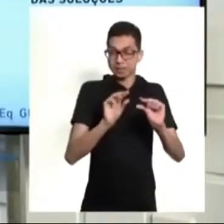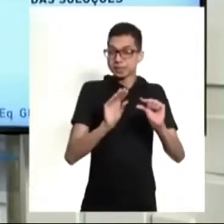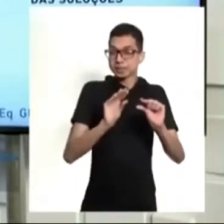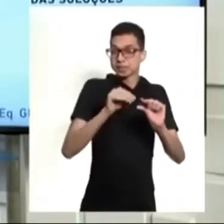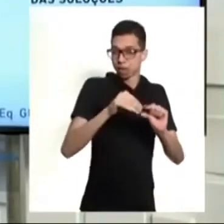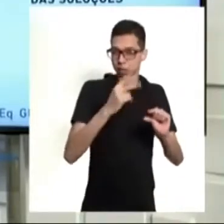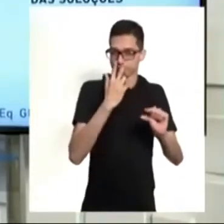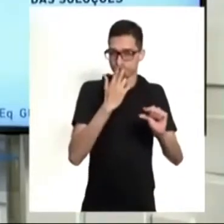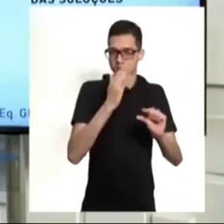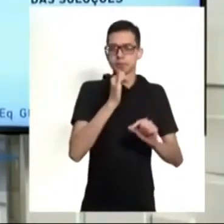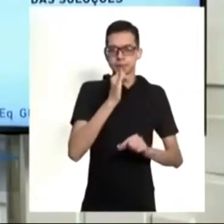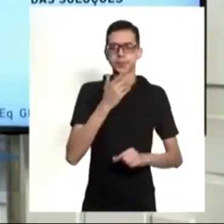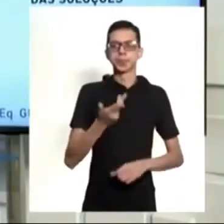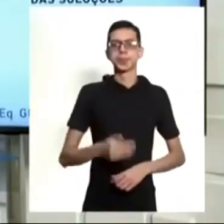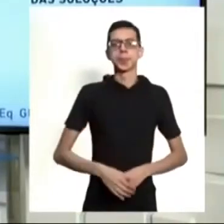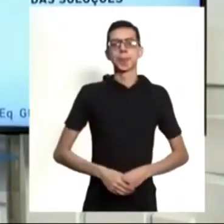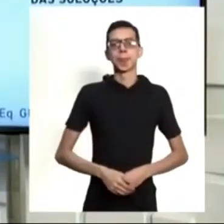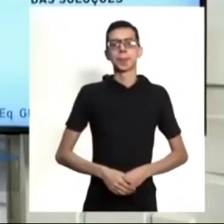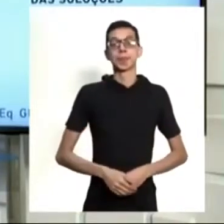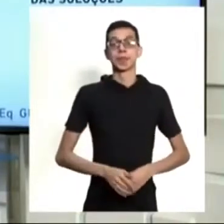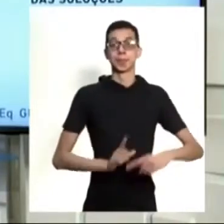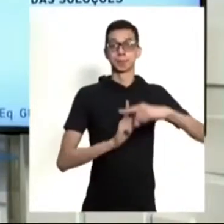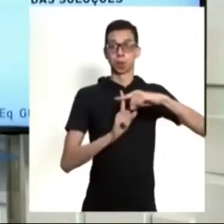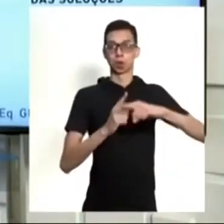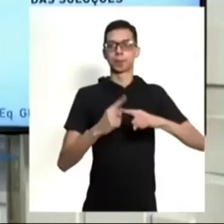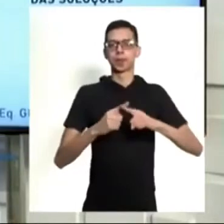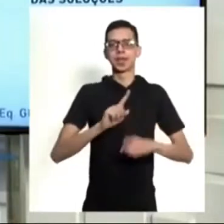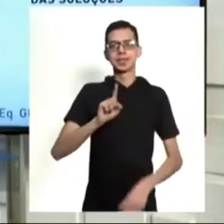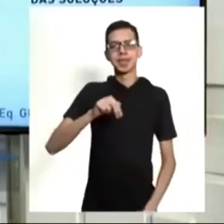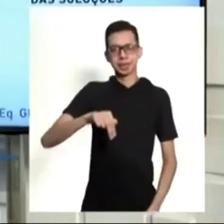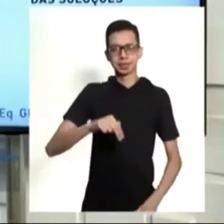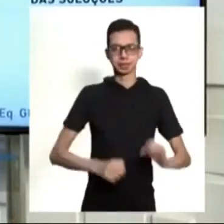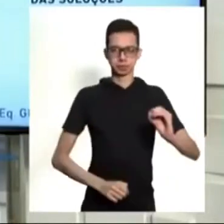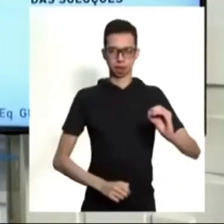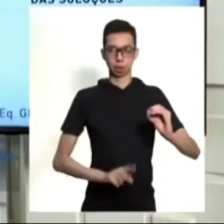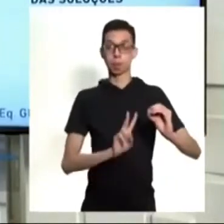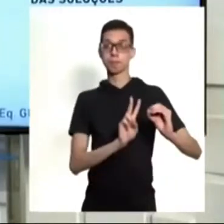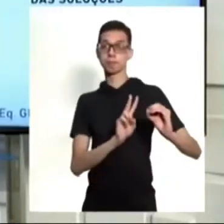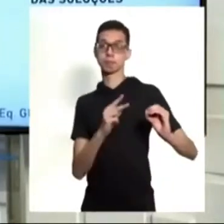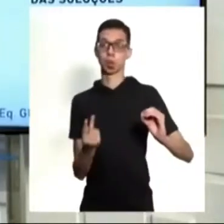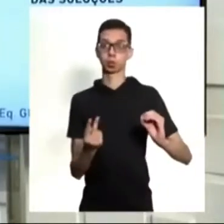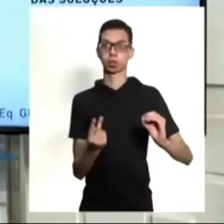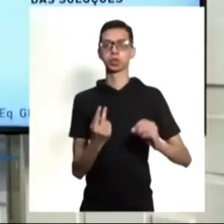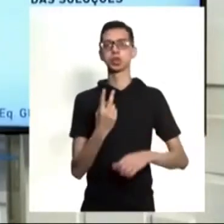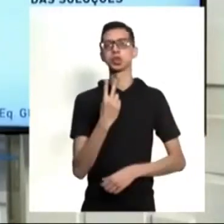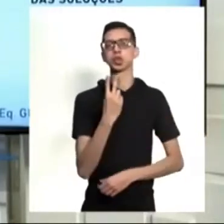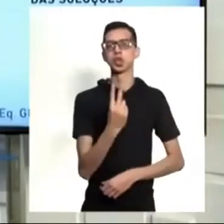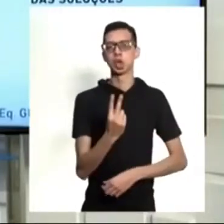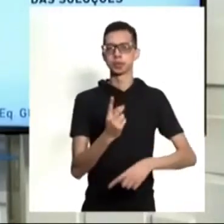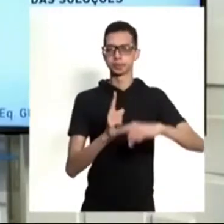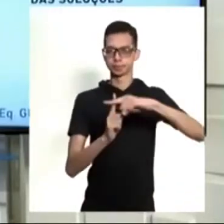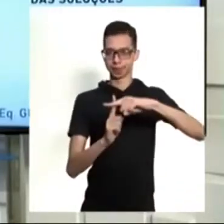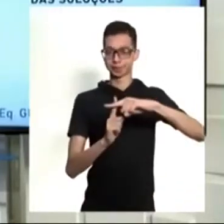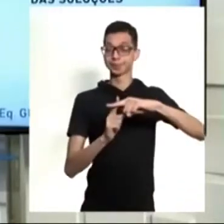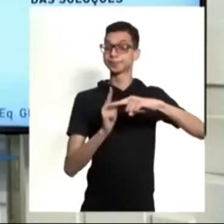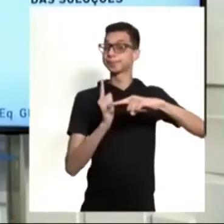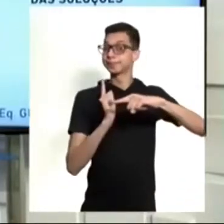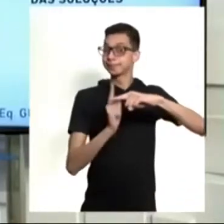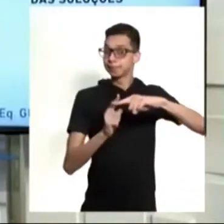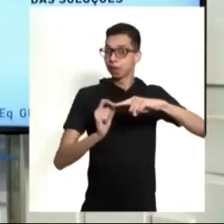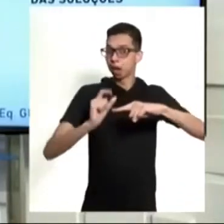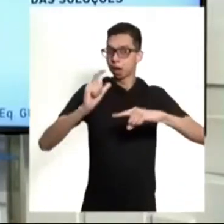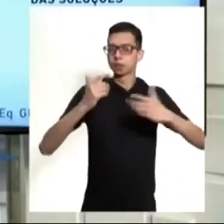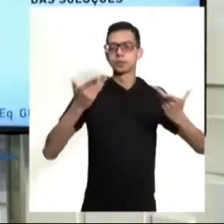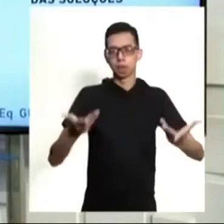KNO3. Como essa solução está muito positiva, porque o zinco saiu de 0 e foi para 2+, ficou muito positiva, se ela ficou muito positiva, o que significa isso?